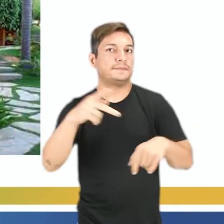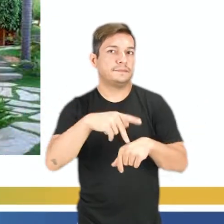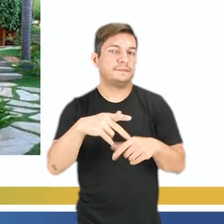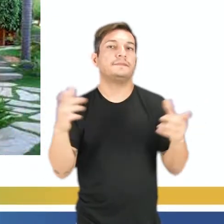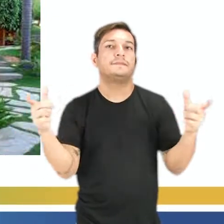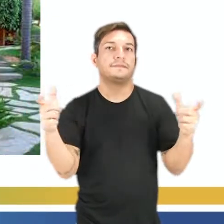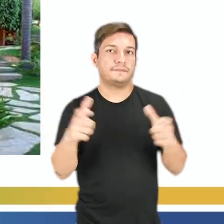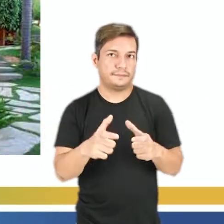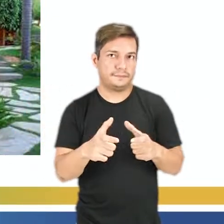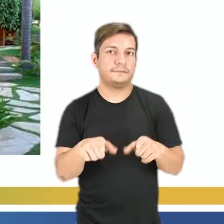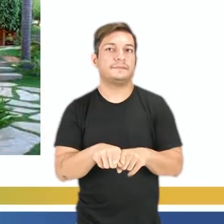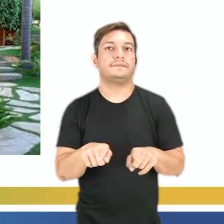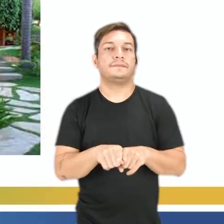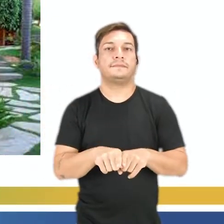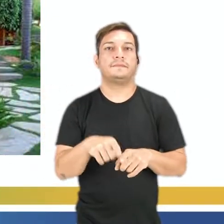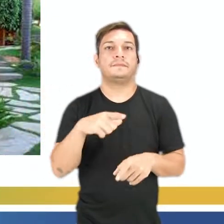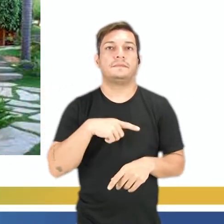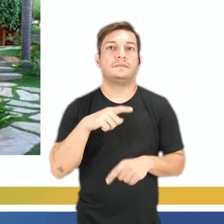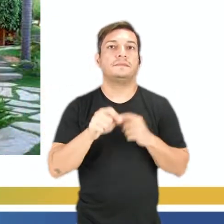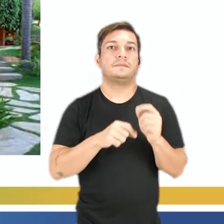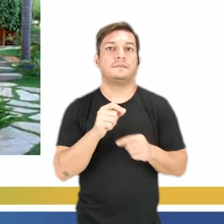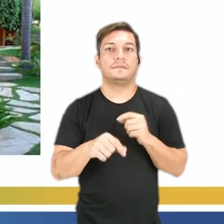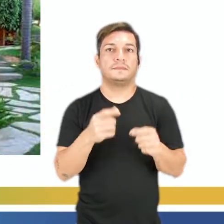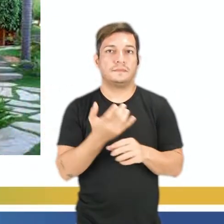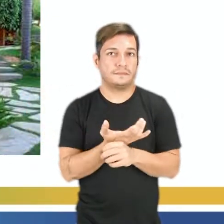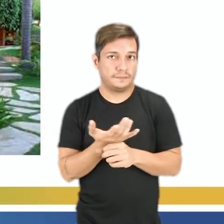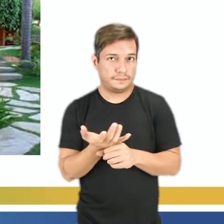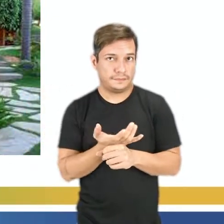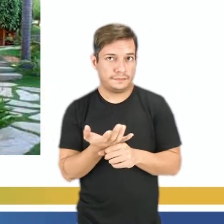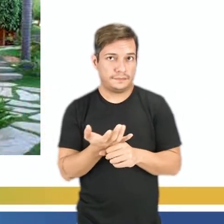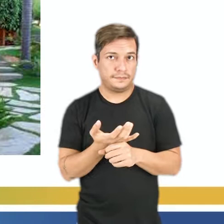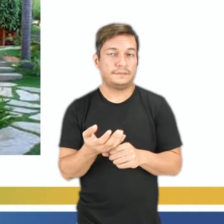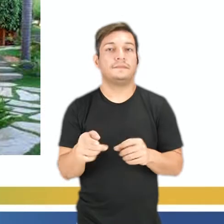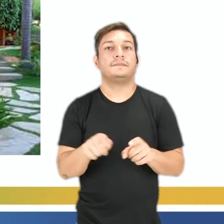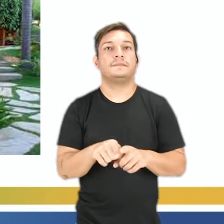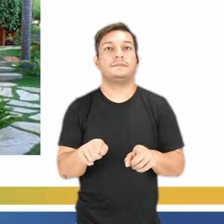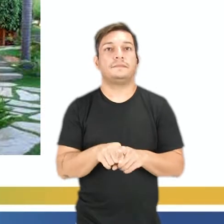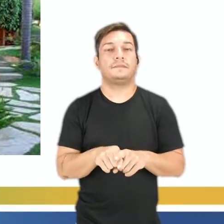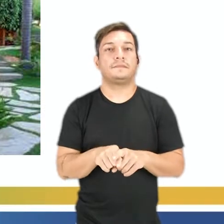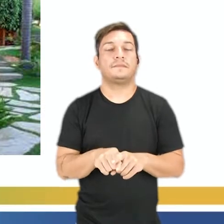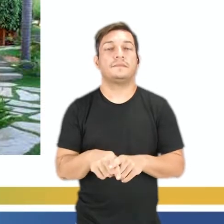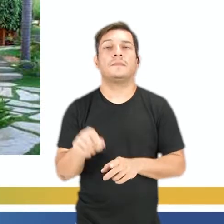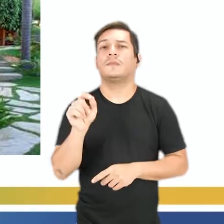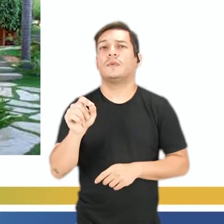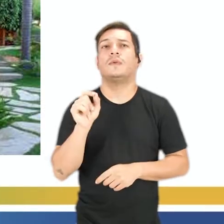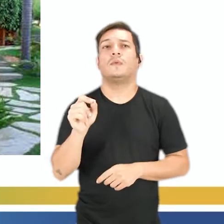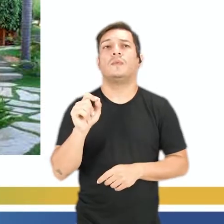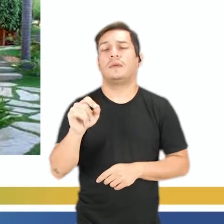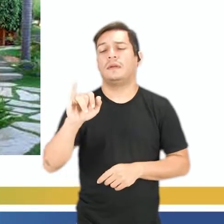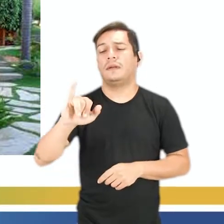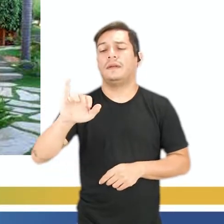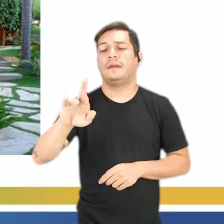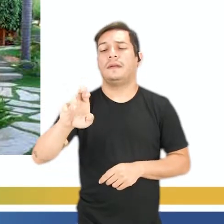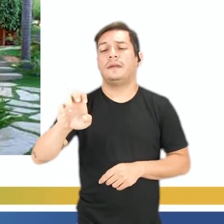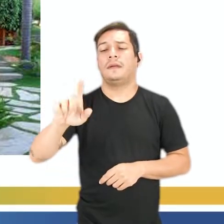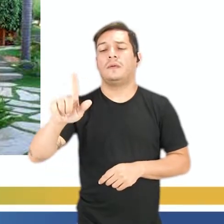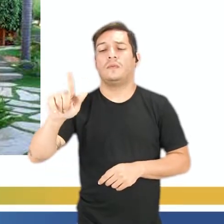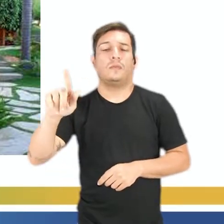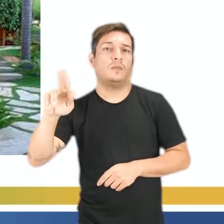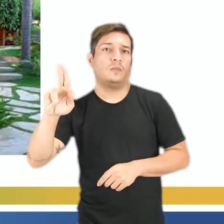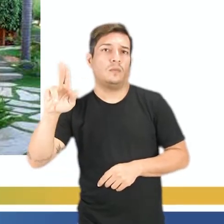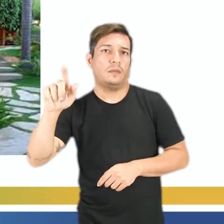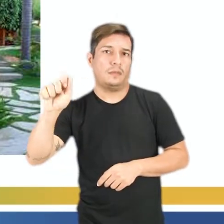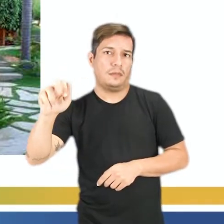pedras pequenas, tem uma parte que tem grama por entre as pedras. Então, o que é algo